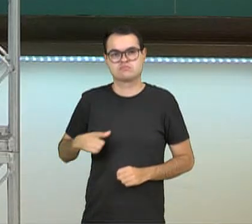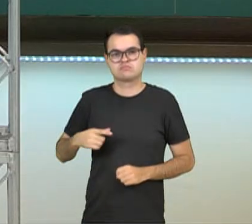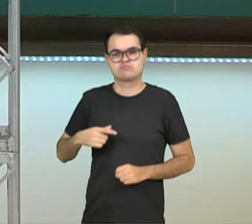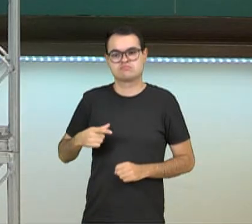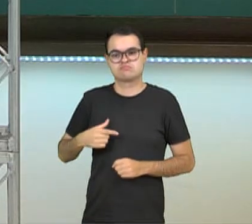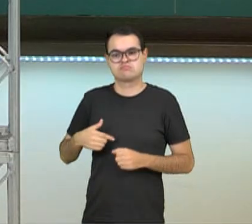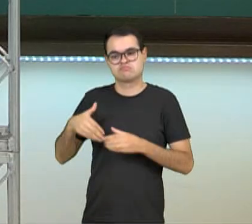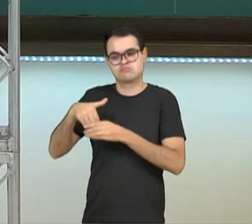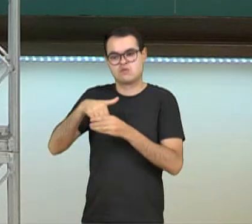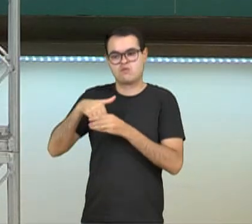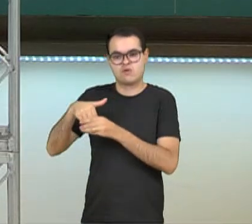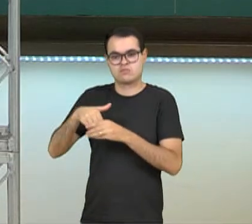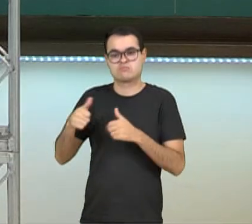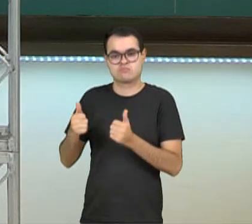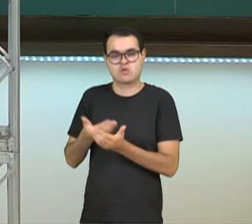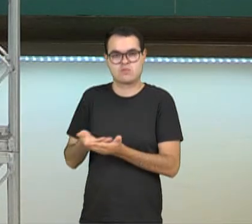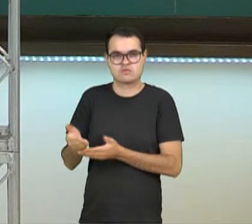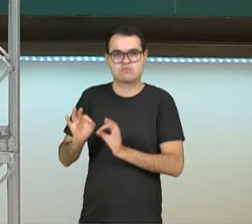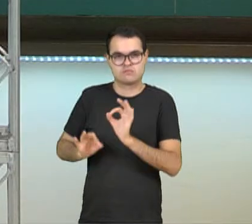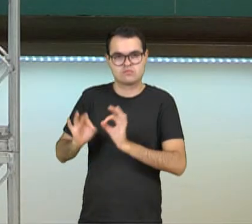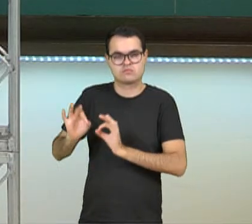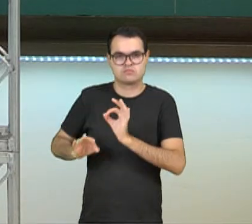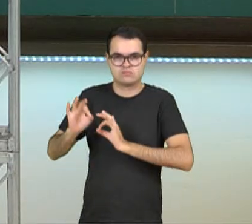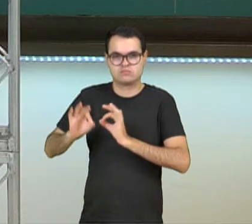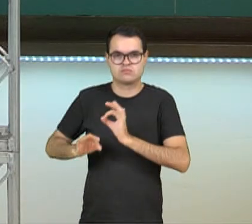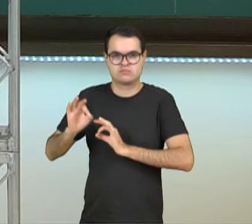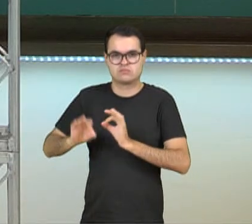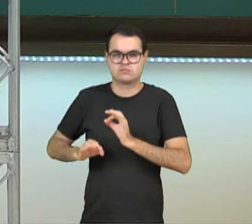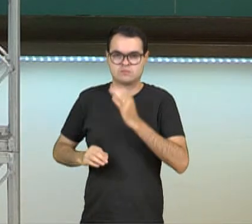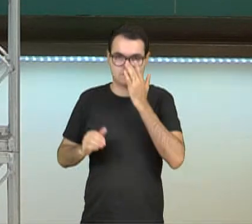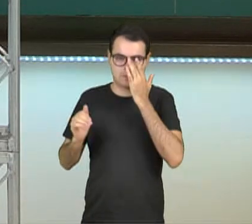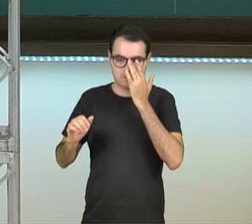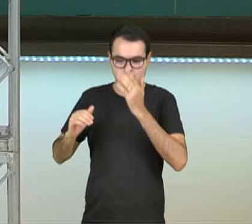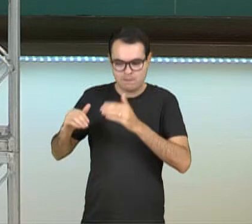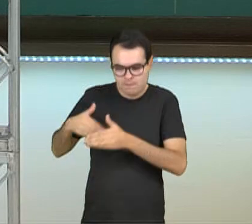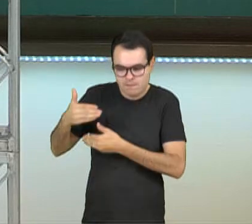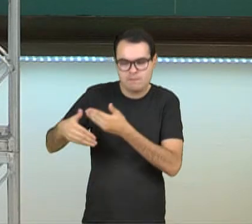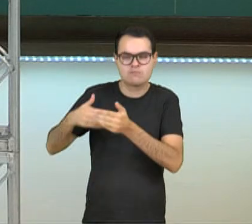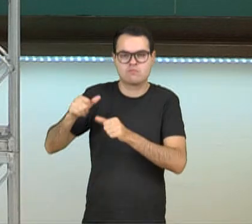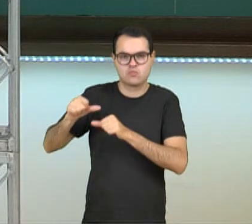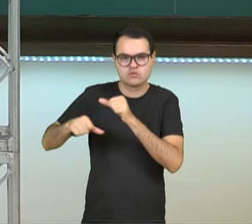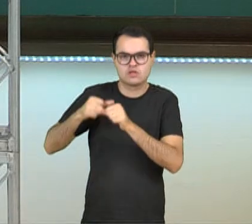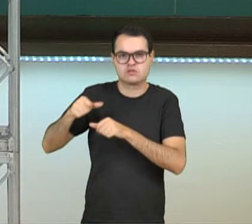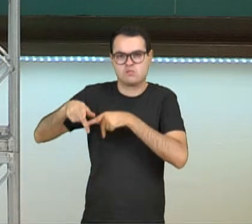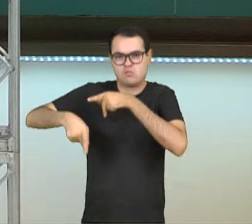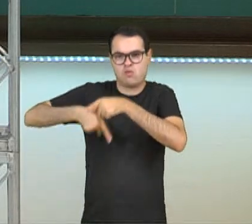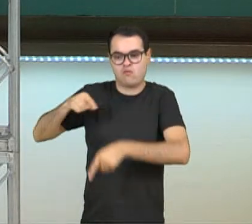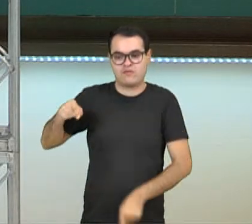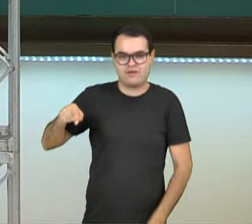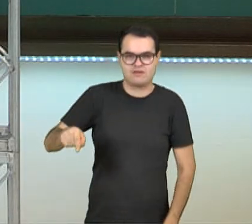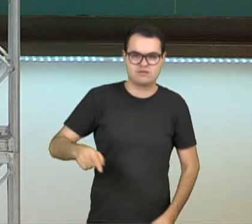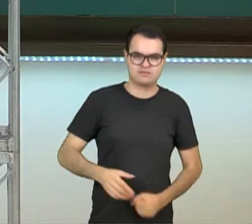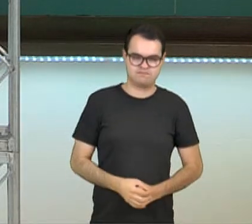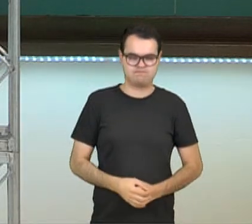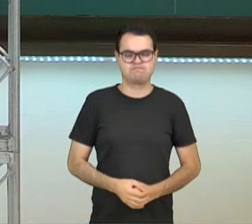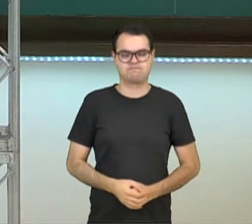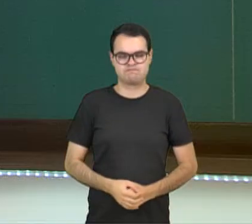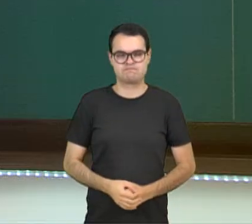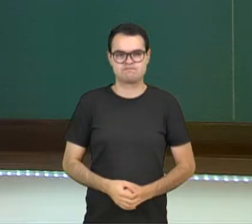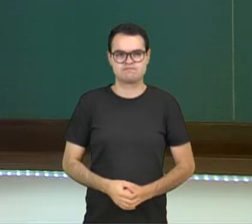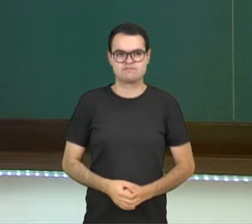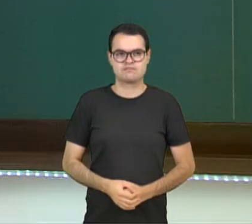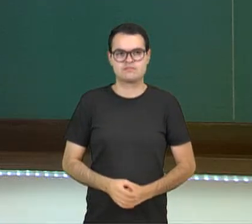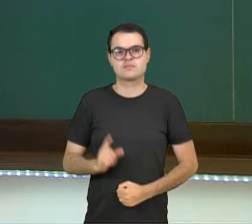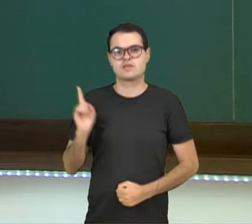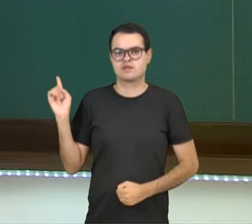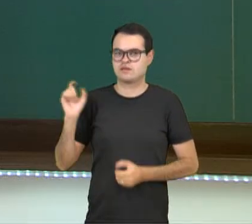eles e falou, opa, a gente precisa fazer alguma coisa. E aí deu uma mudada para a melhoria da população, tá?